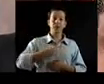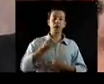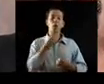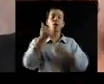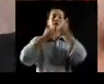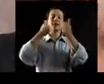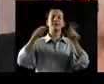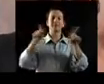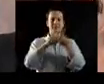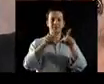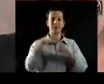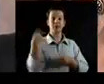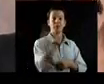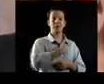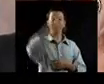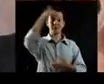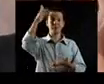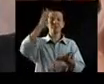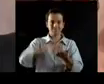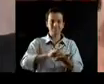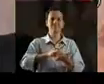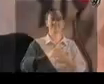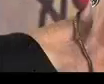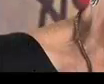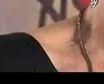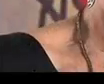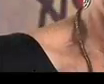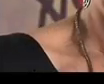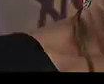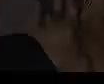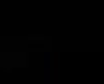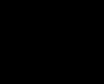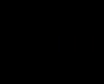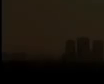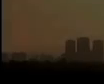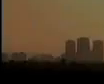mais humanos, ter mais qualidade enquanto gente.